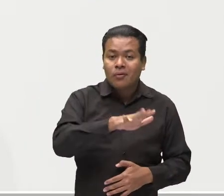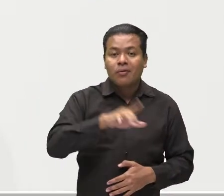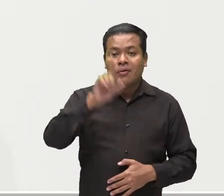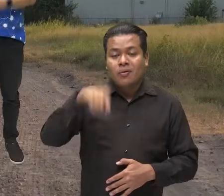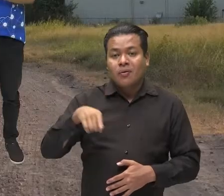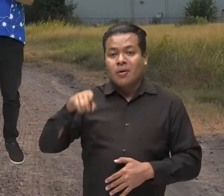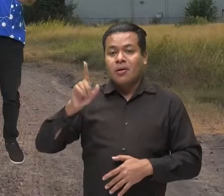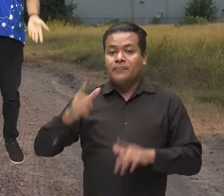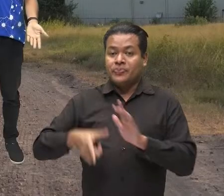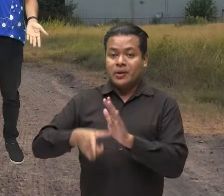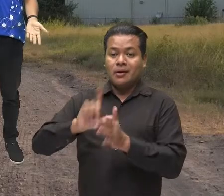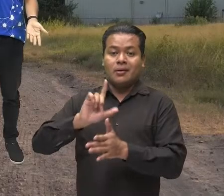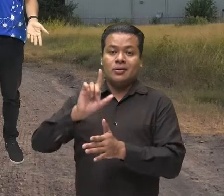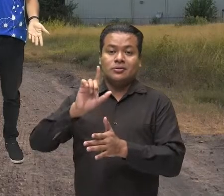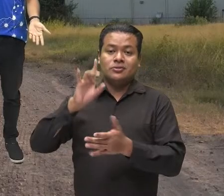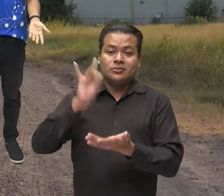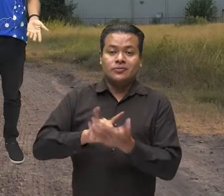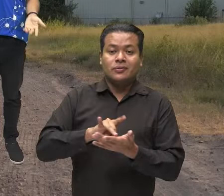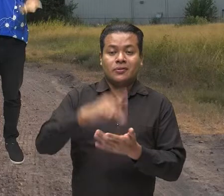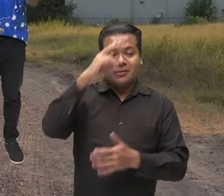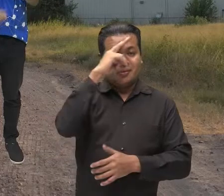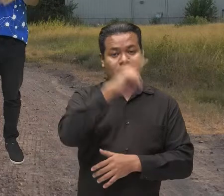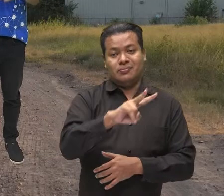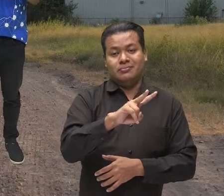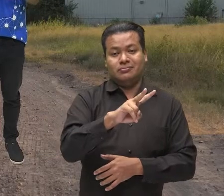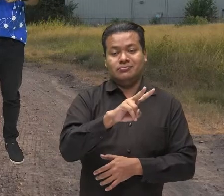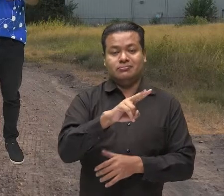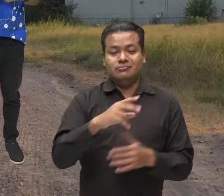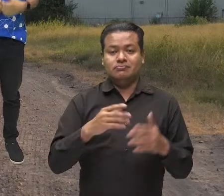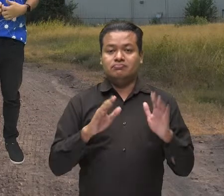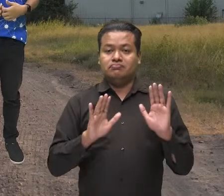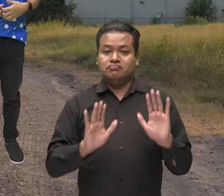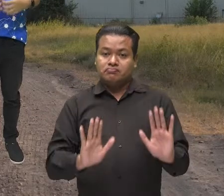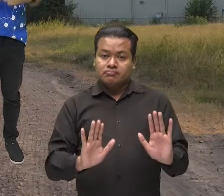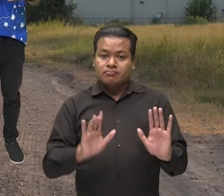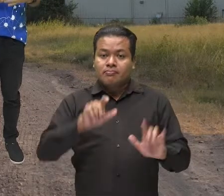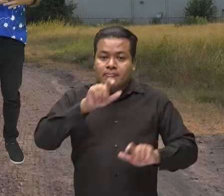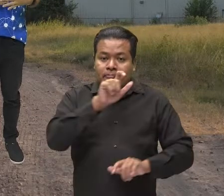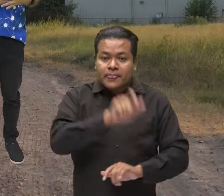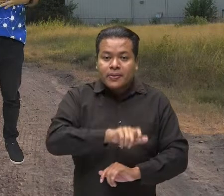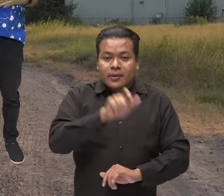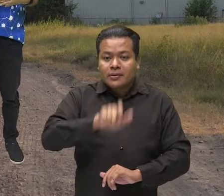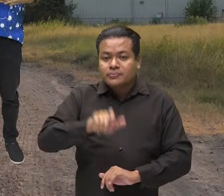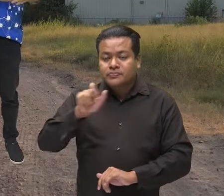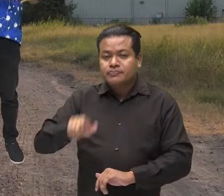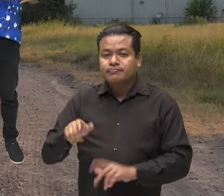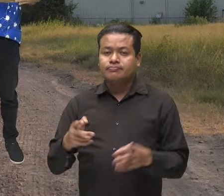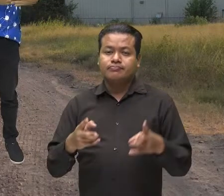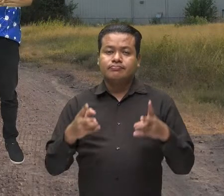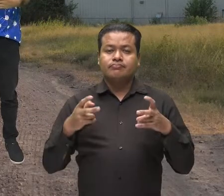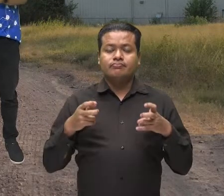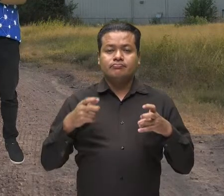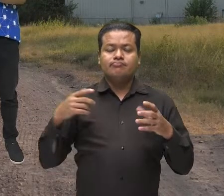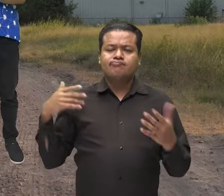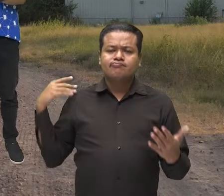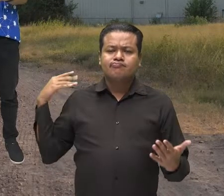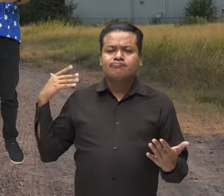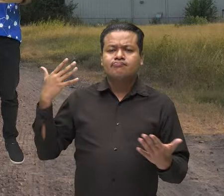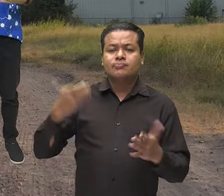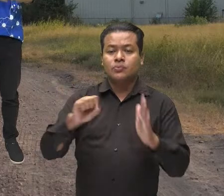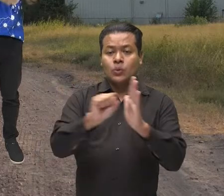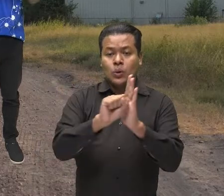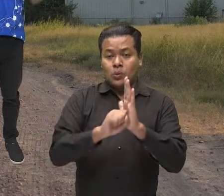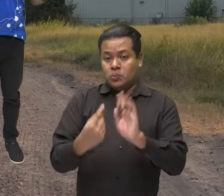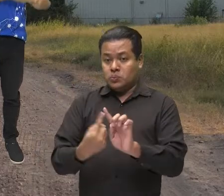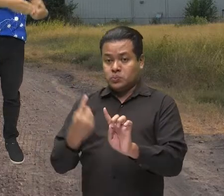dos Estados Unidos foram de posse do México, né? E com relação às pessoas, a gente tem observado, né, ao longo do século passado,